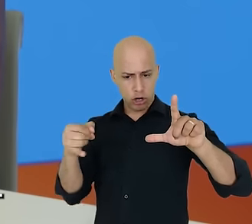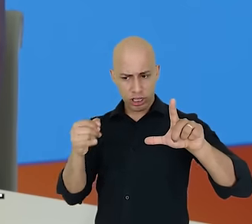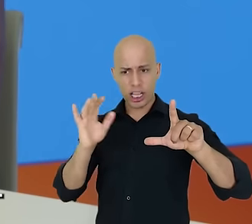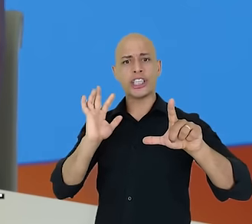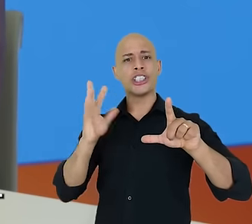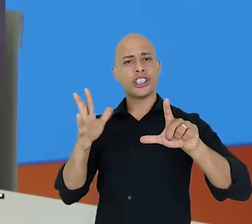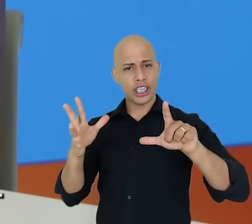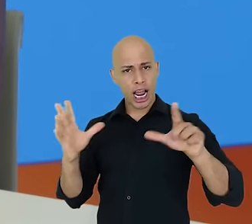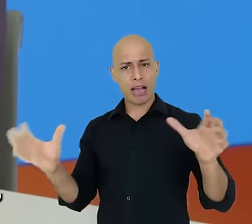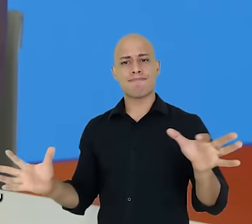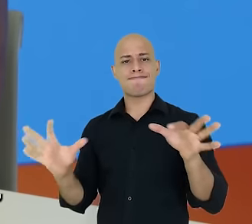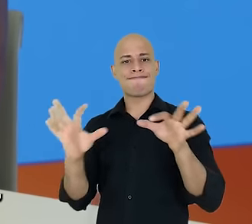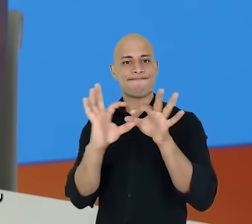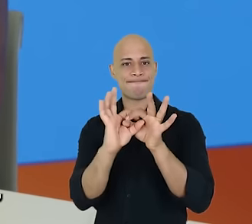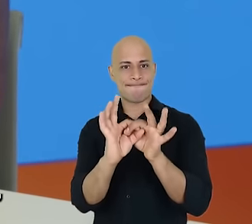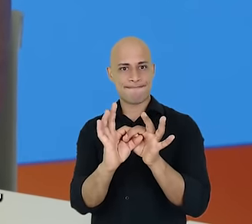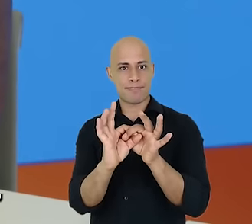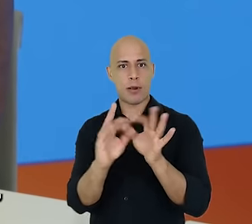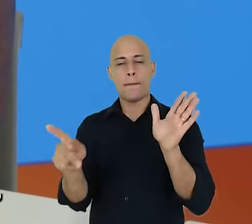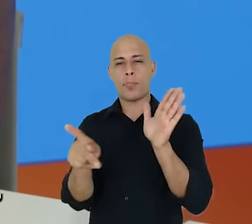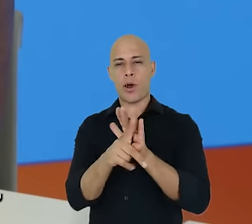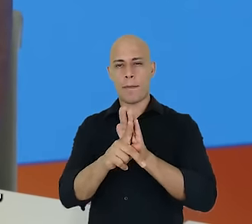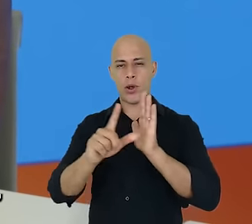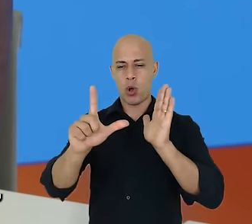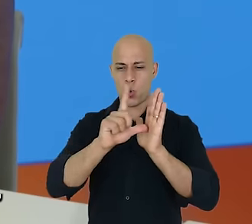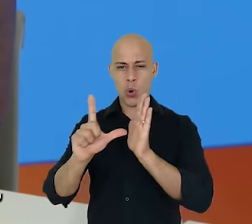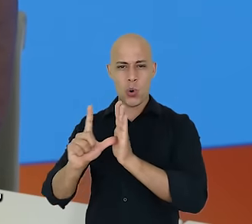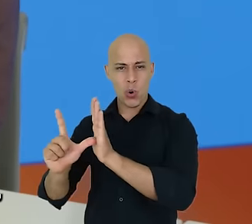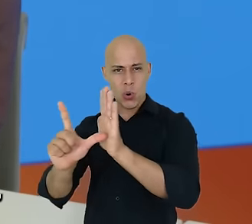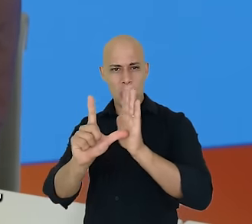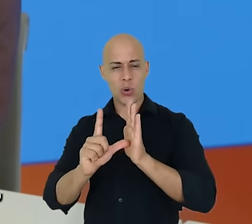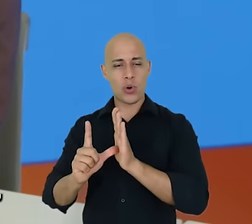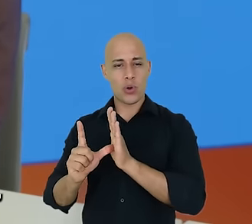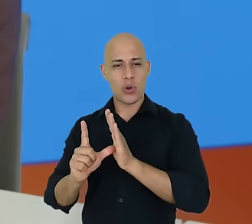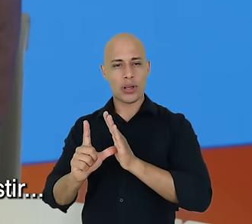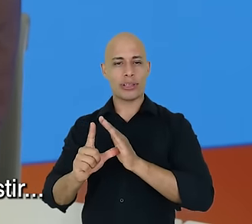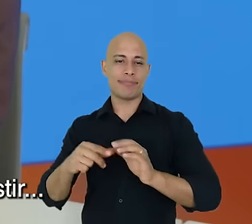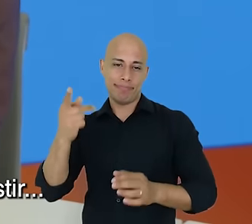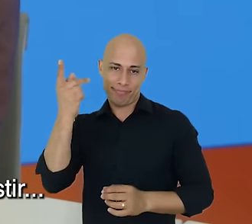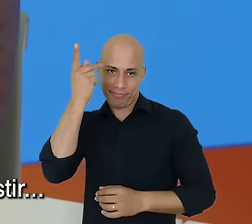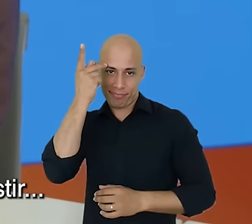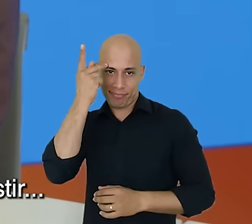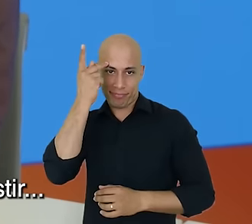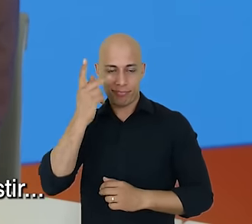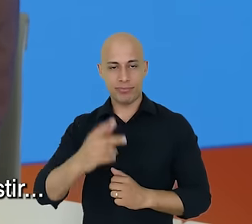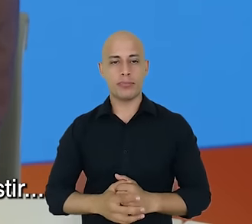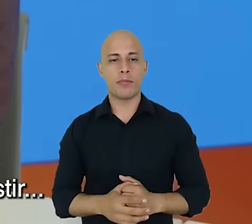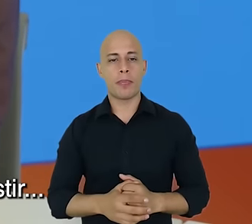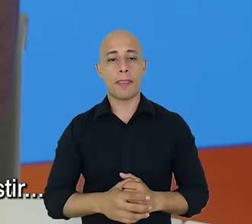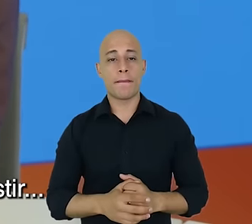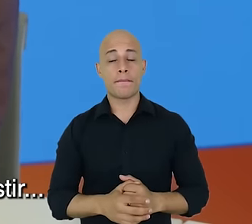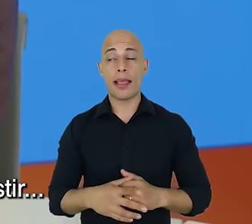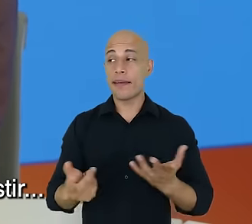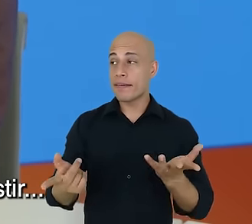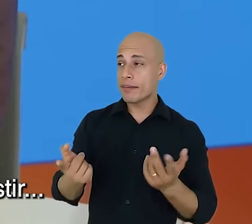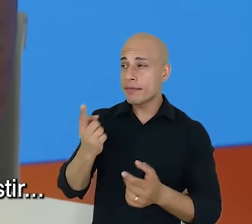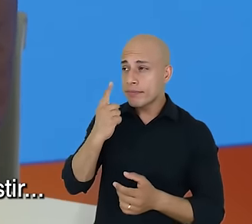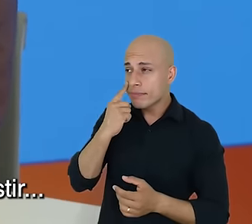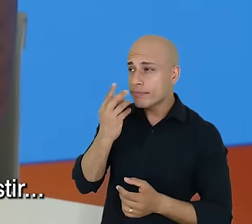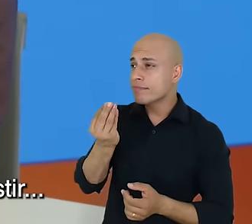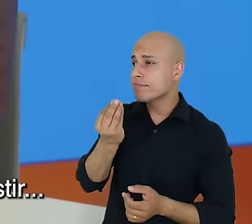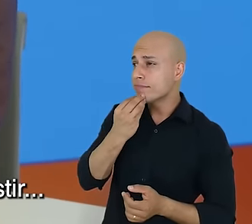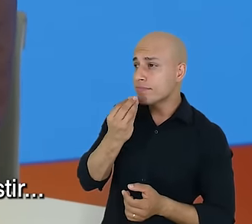vinculada a comércio logo na com o pessoal de São Paulo né a gente percebe a possibilidade ali